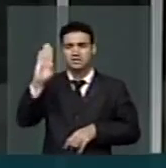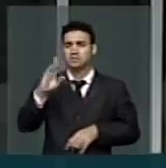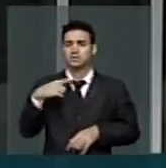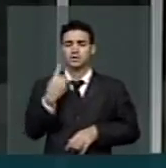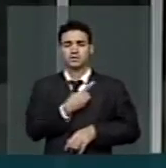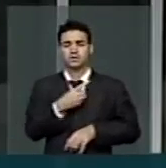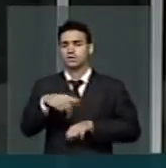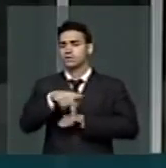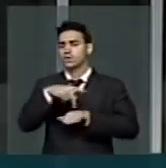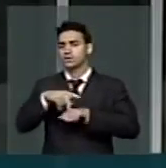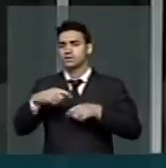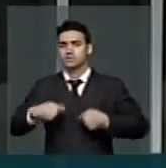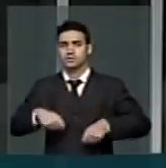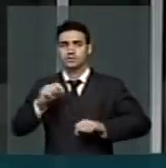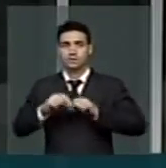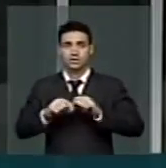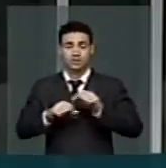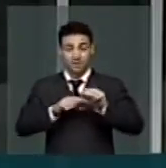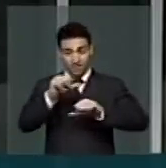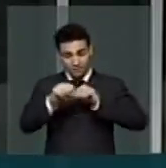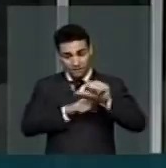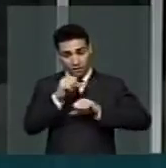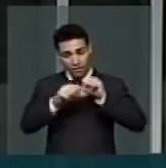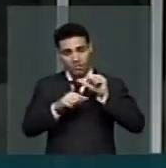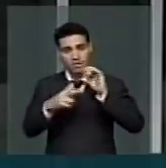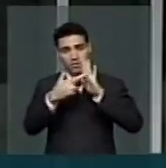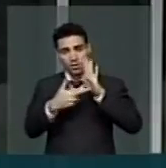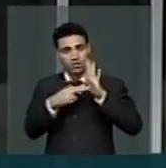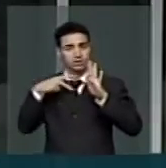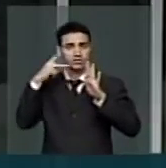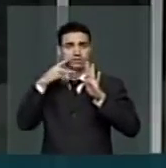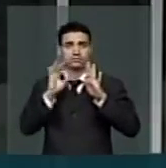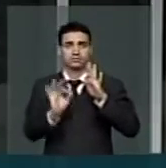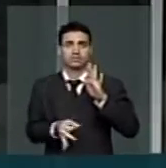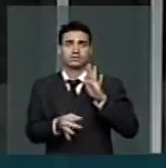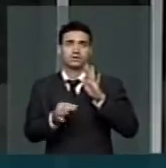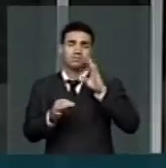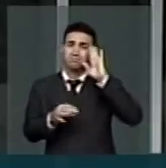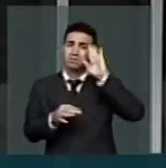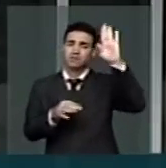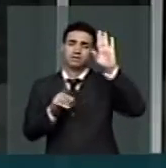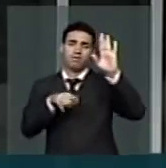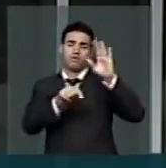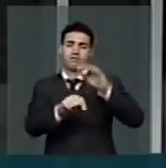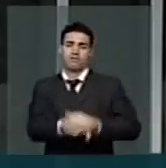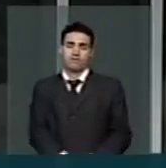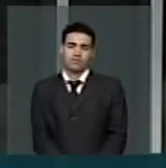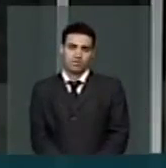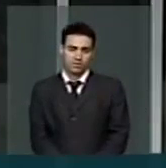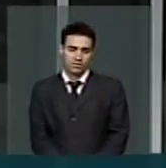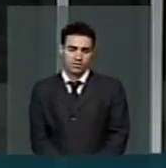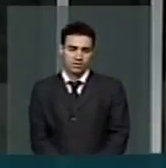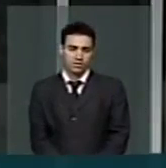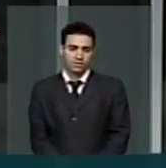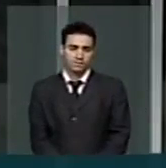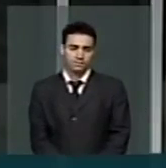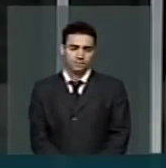precisa, a reforma das reformas, é a reforma política. E aí